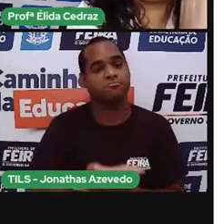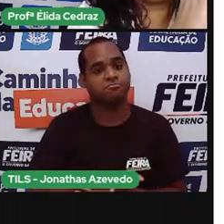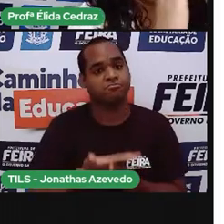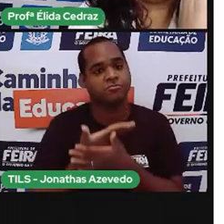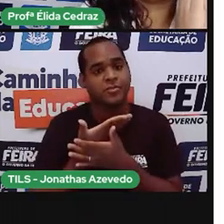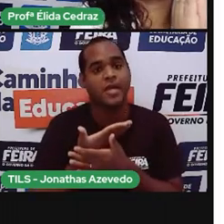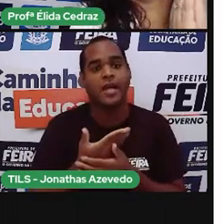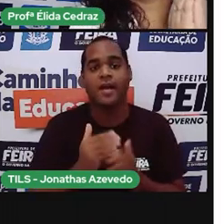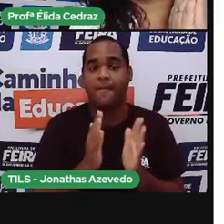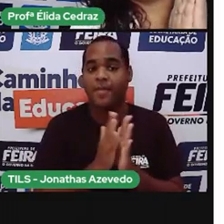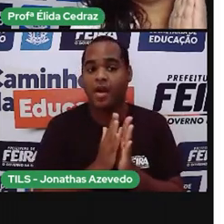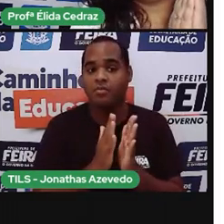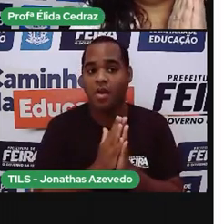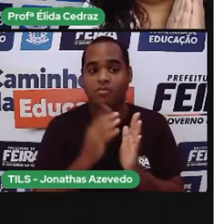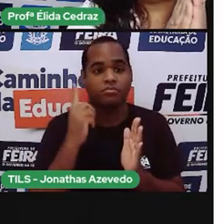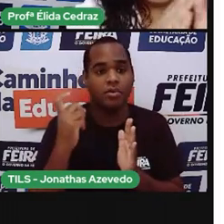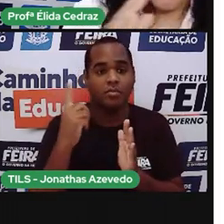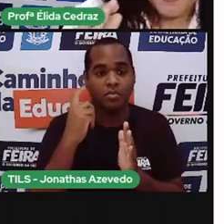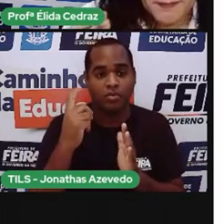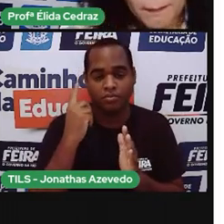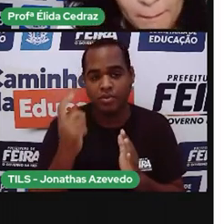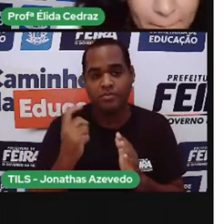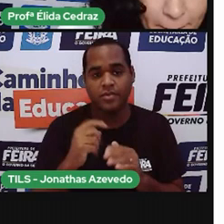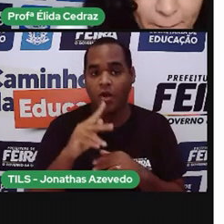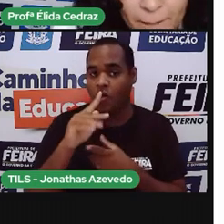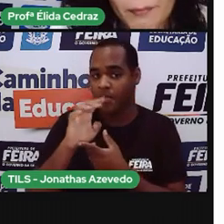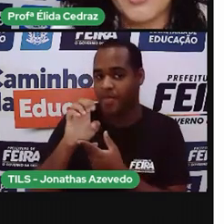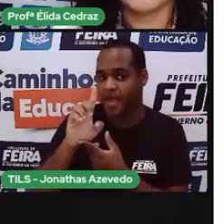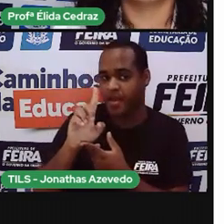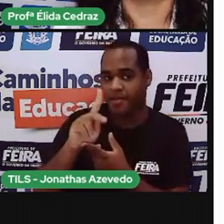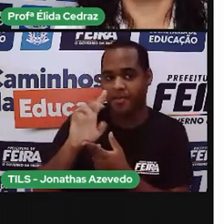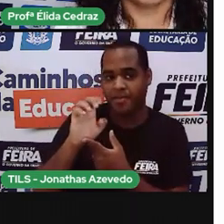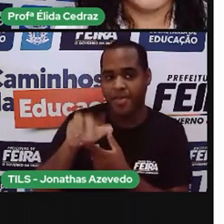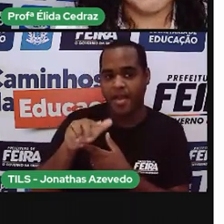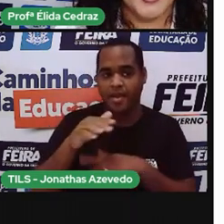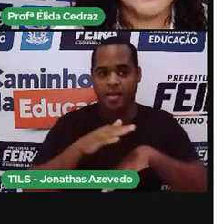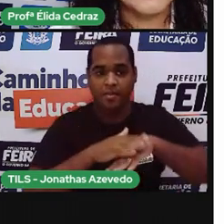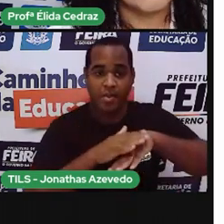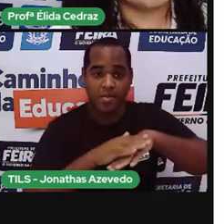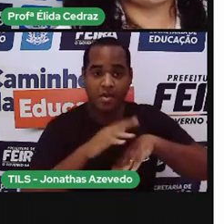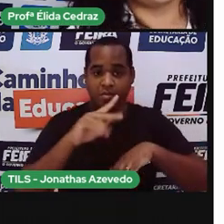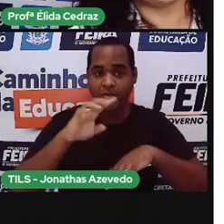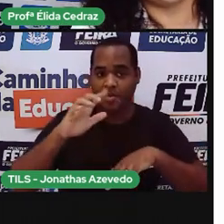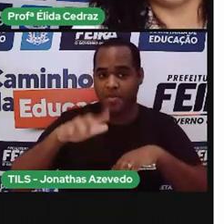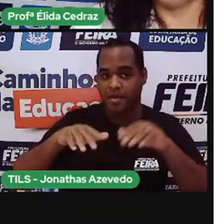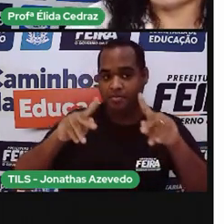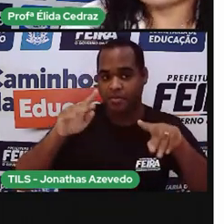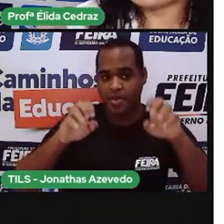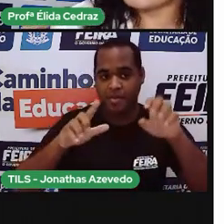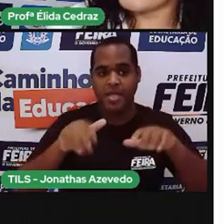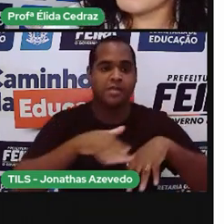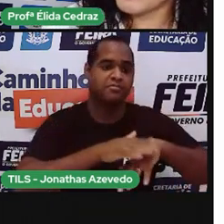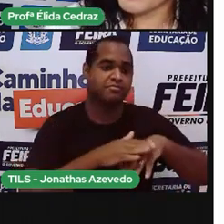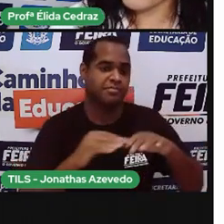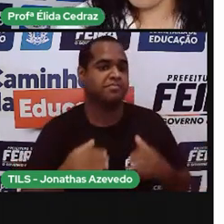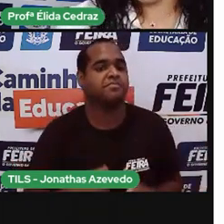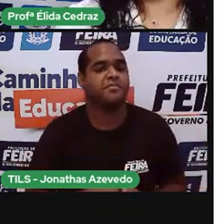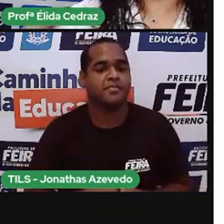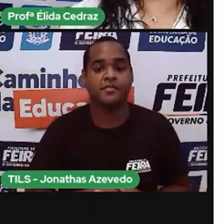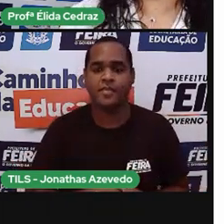e o bater das mãos e dos pés e